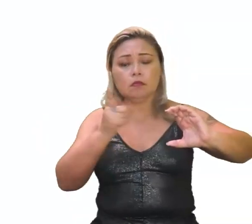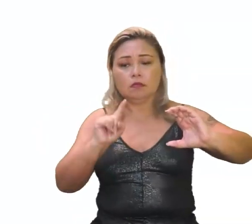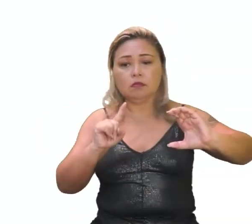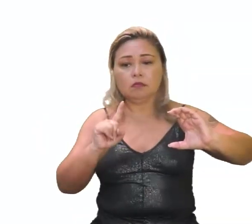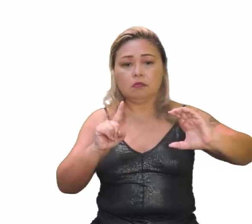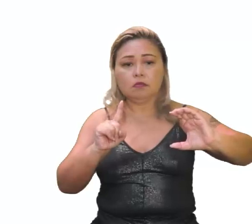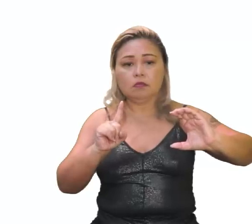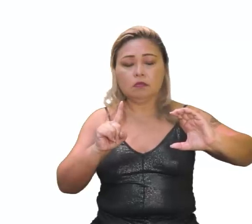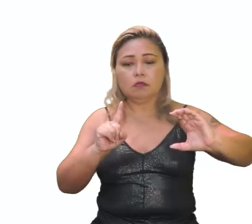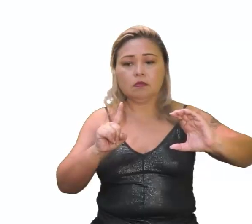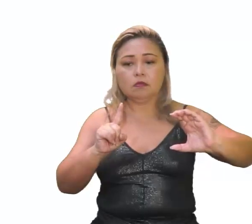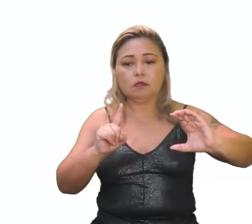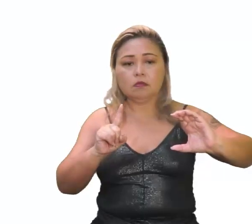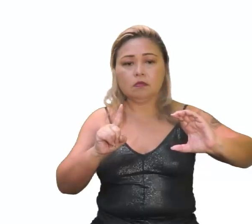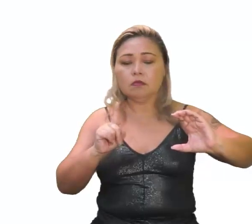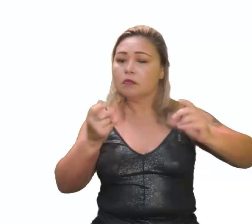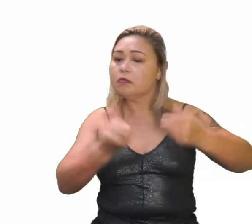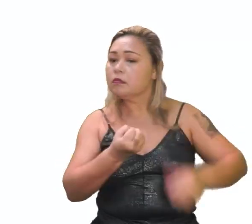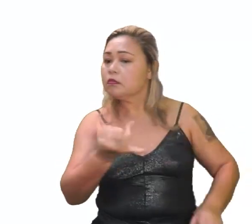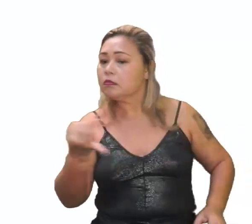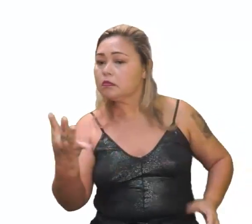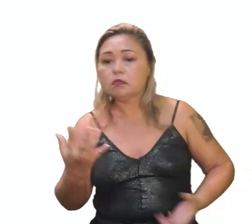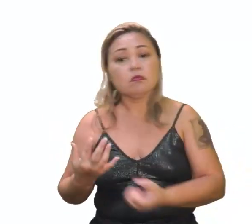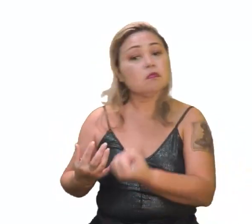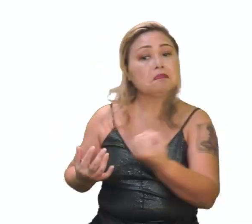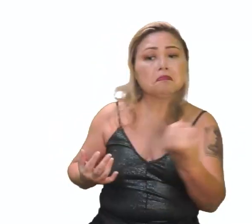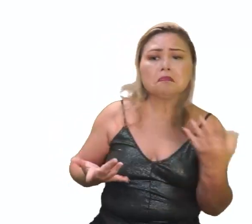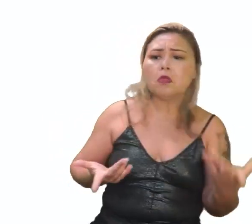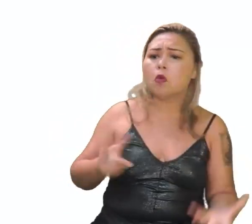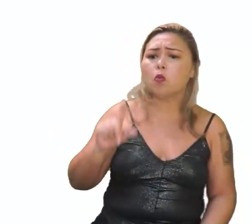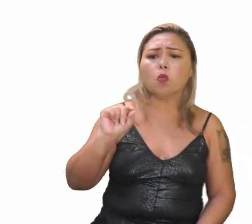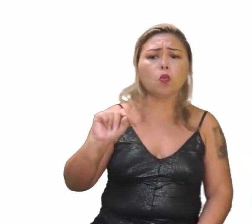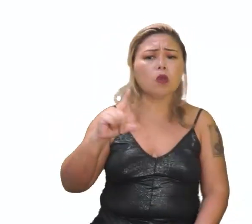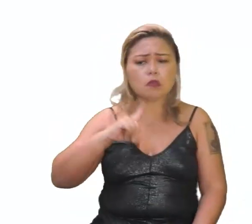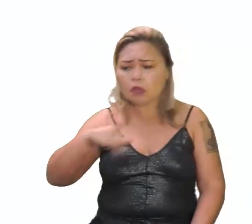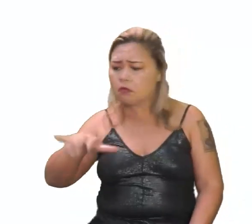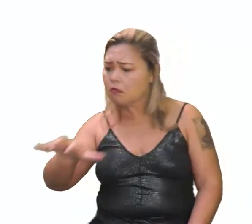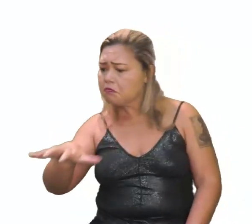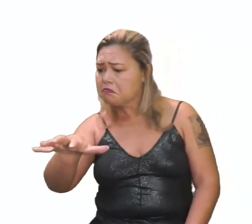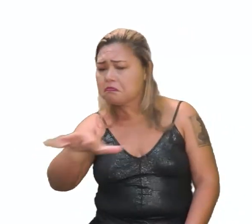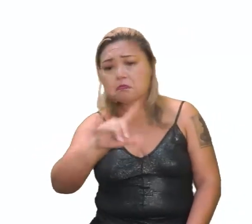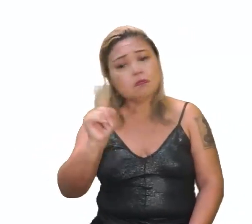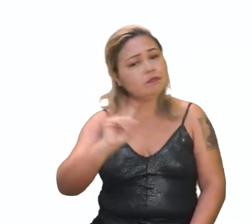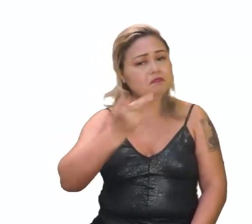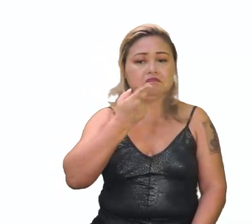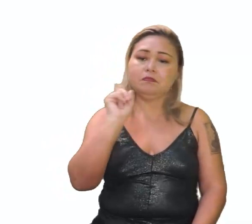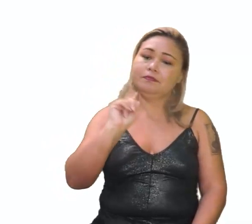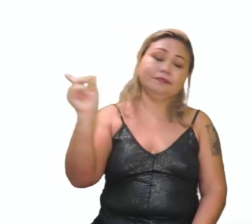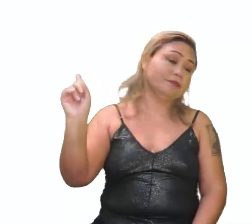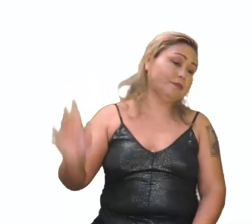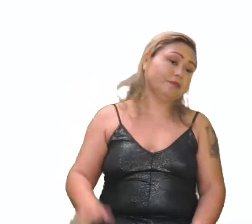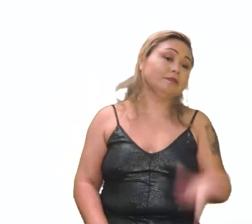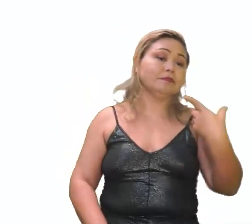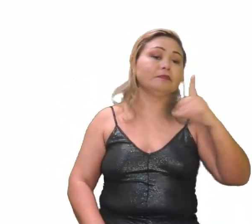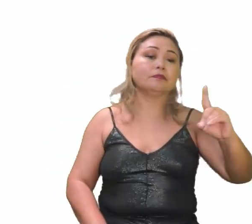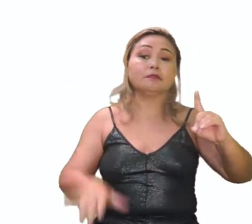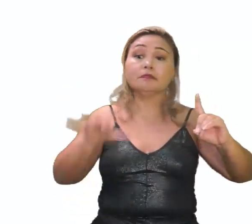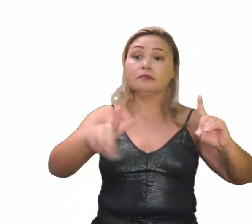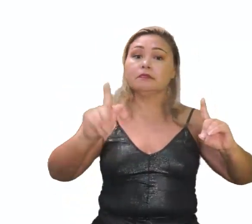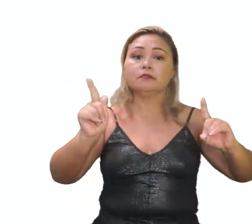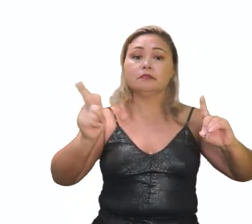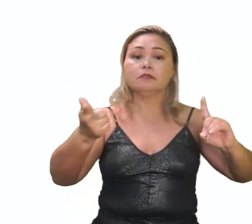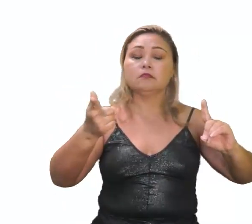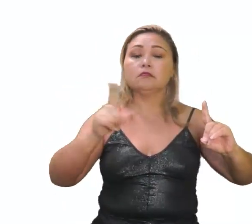falando da quantidade ou do que você tem? Não, né? D,